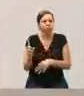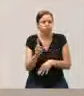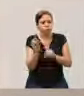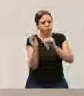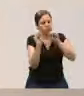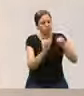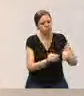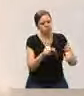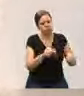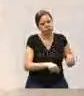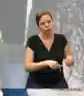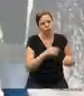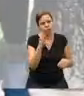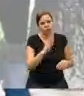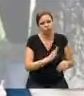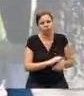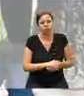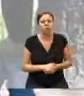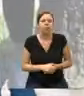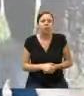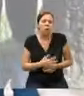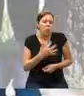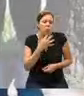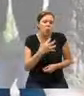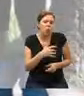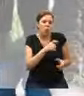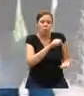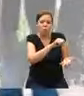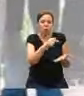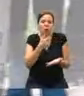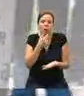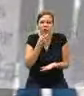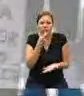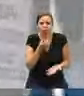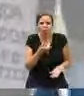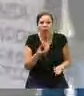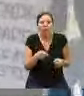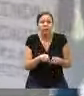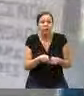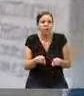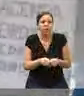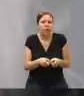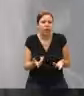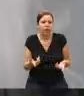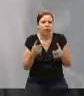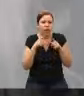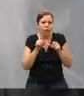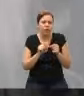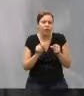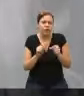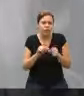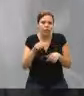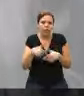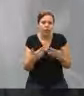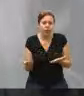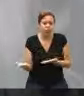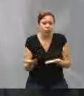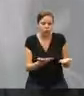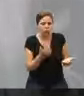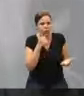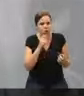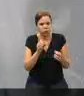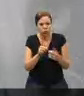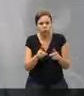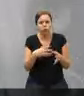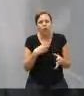para o Brasil, ainda não conhecendo o idioma. tive que fazer. Depois trouxe minha